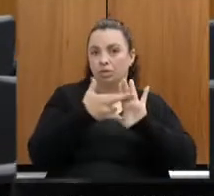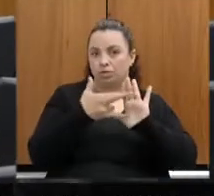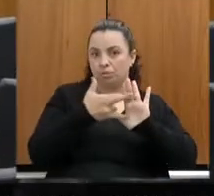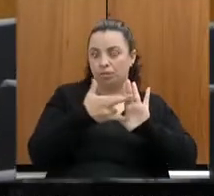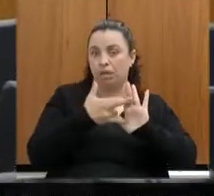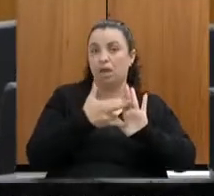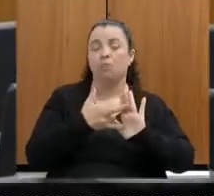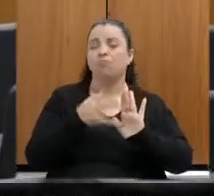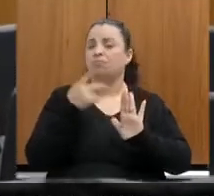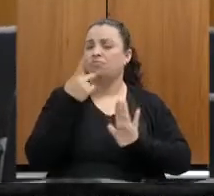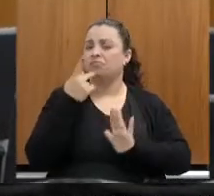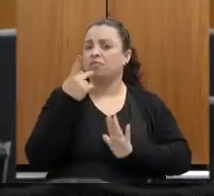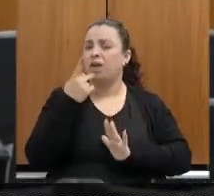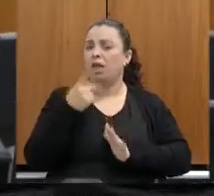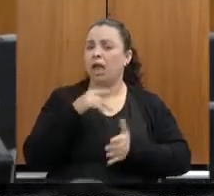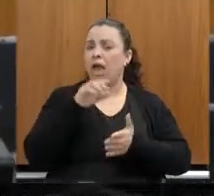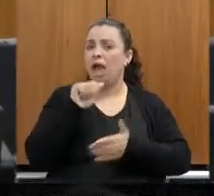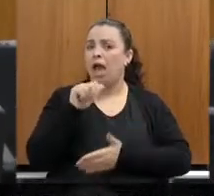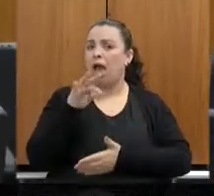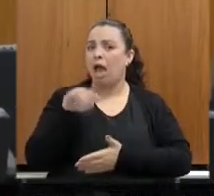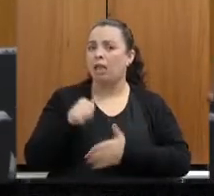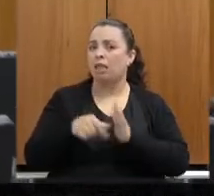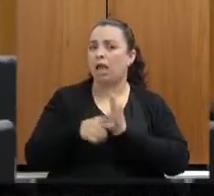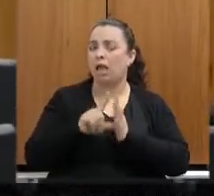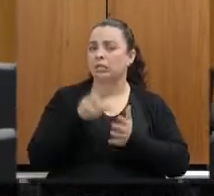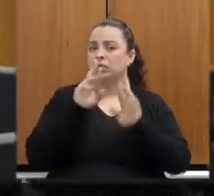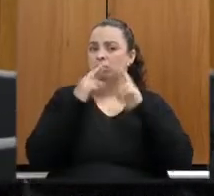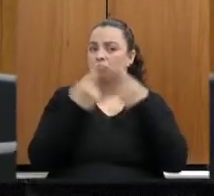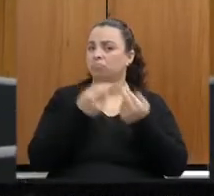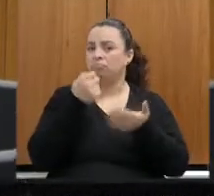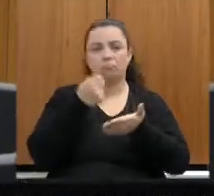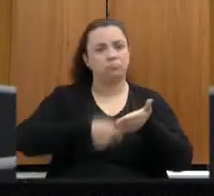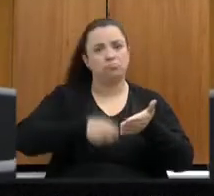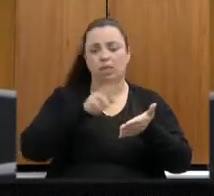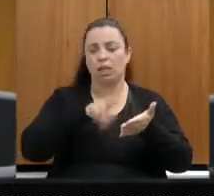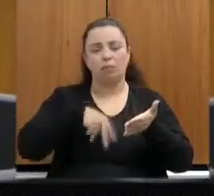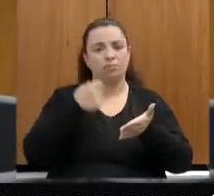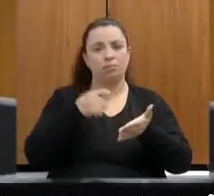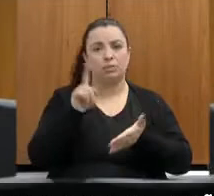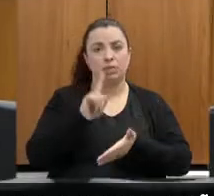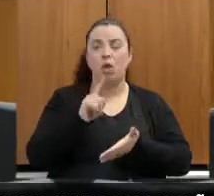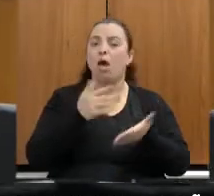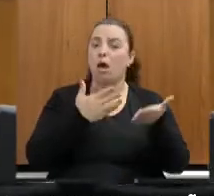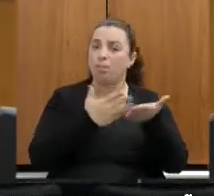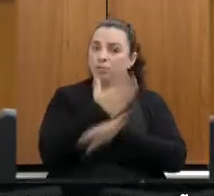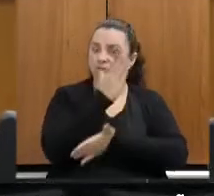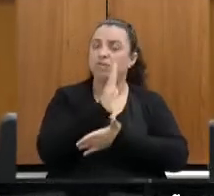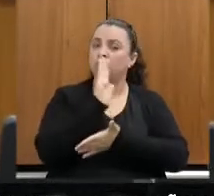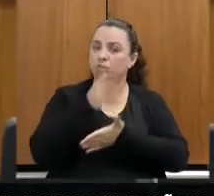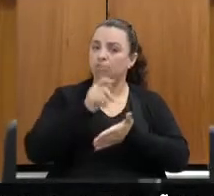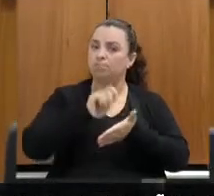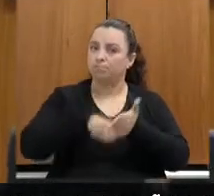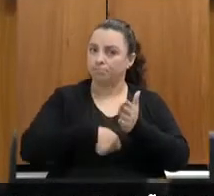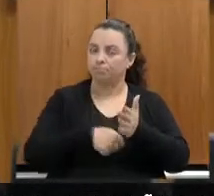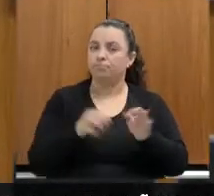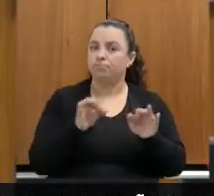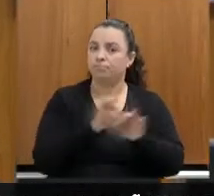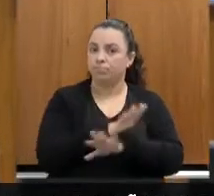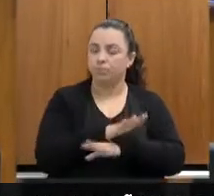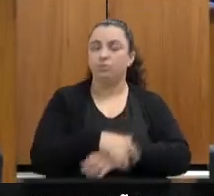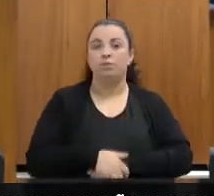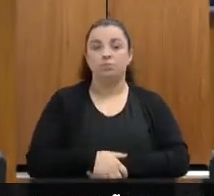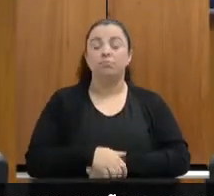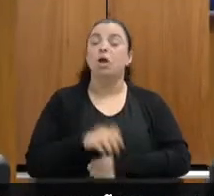anterior considera a aprovada e solicita a sua subscrição essa reunião se destina